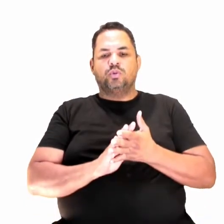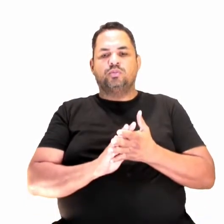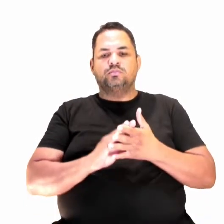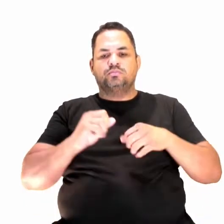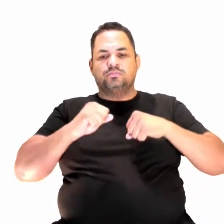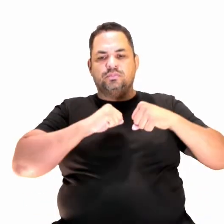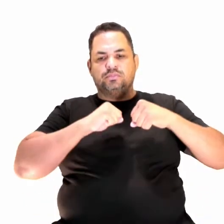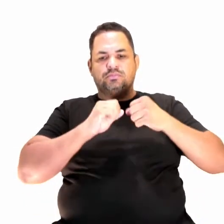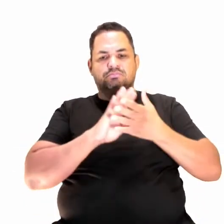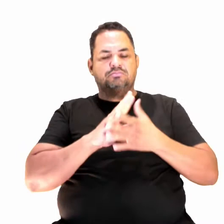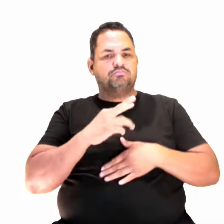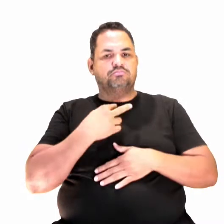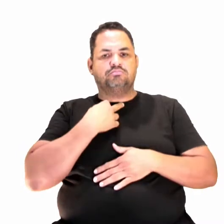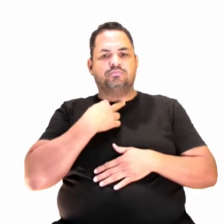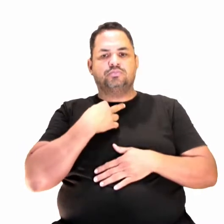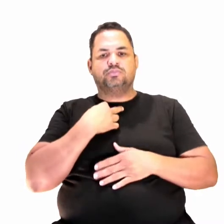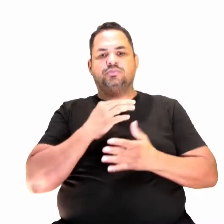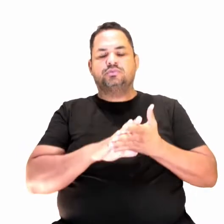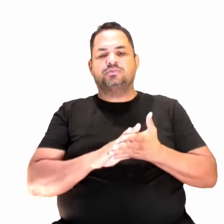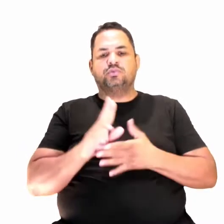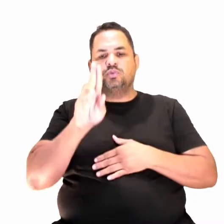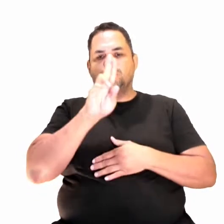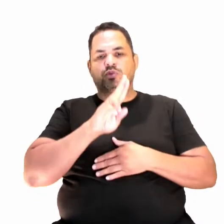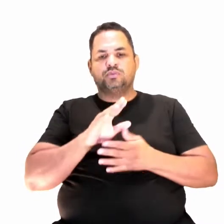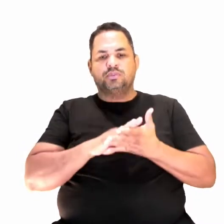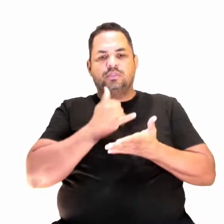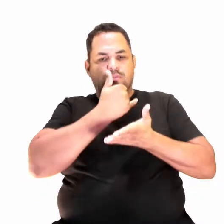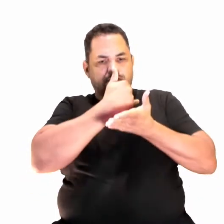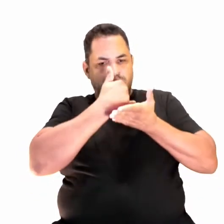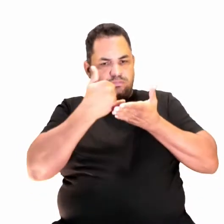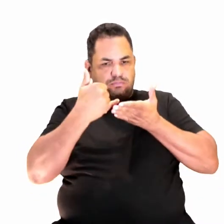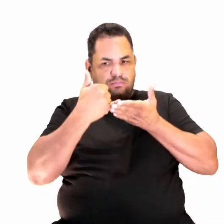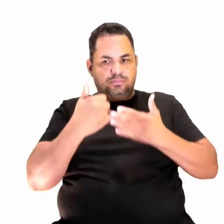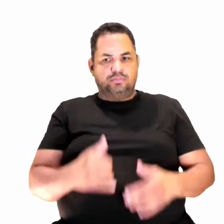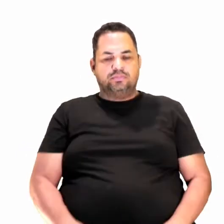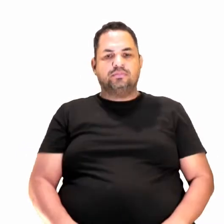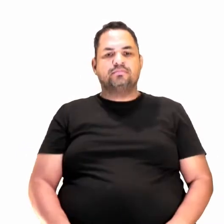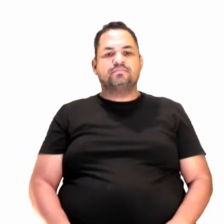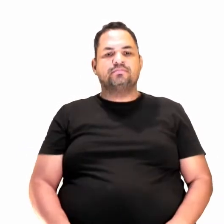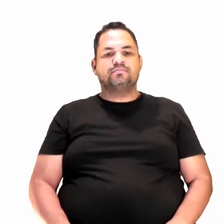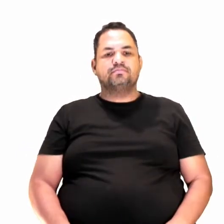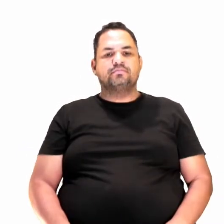devem usar drogas. A proibição aí. You must do something